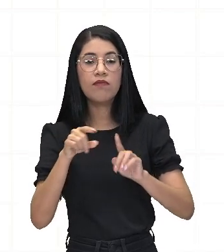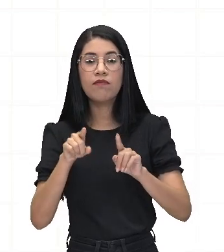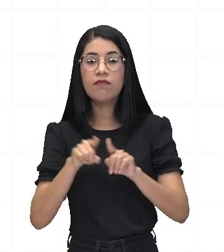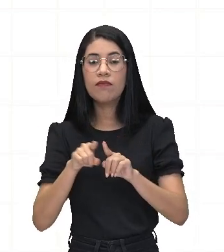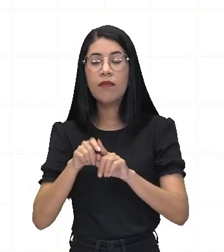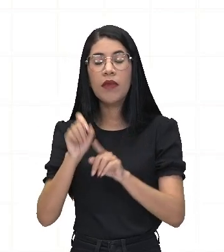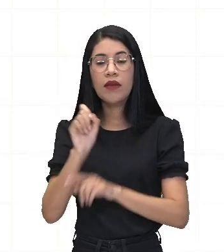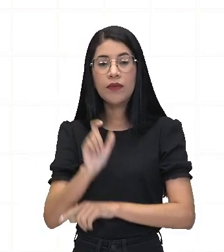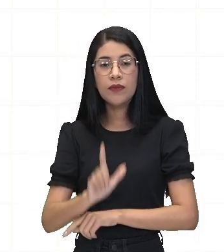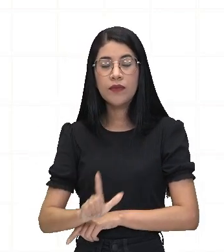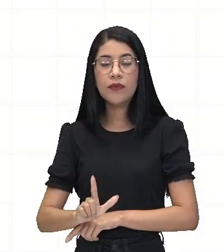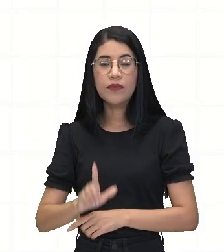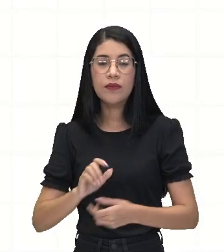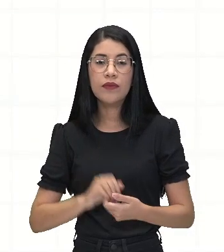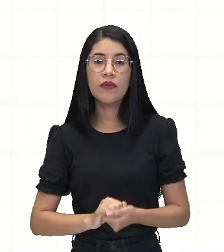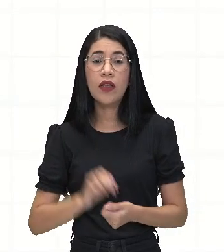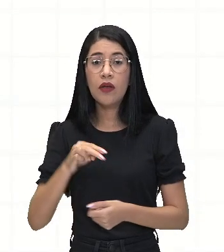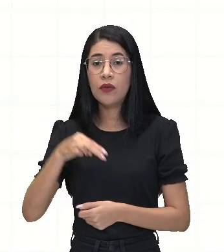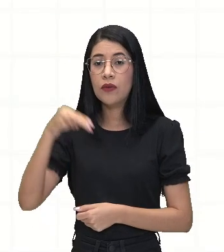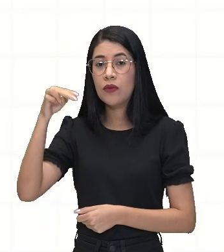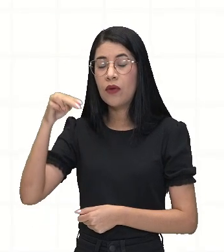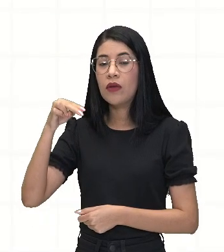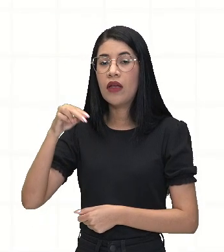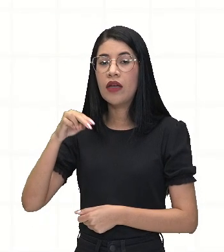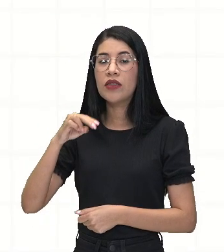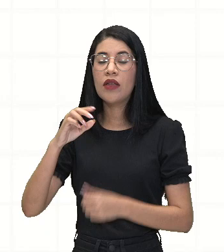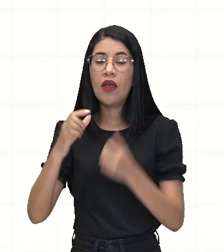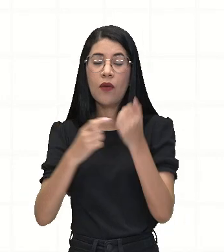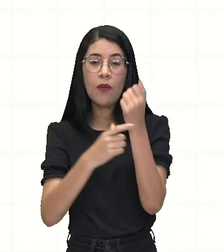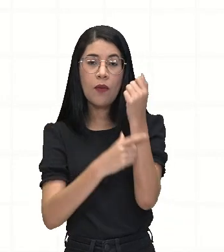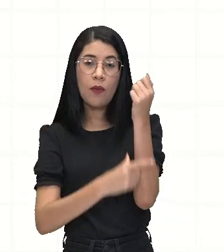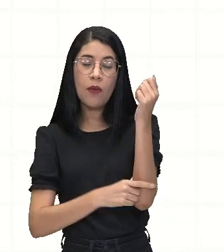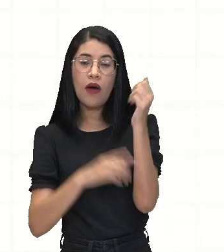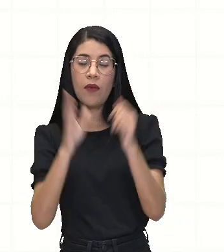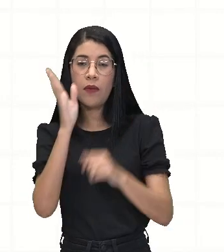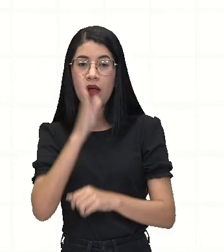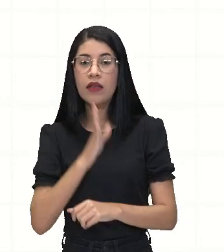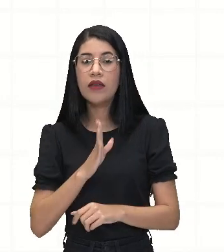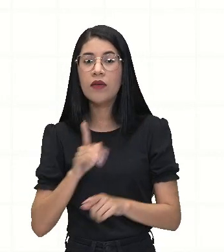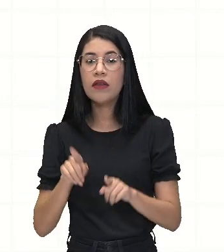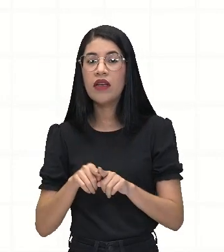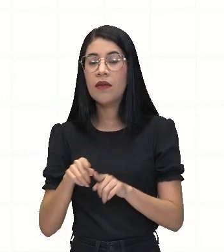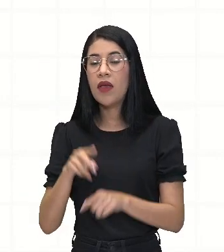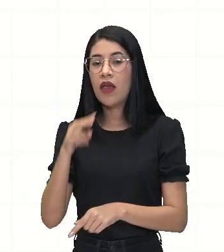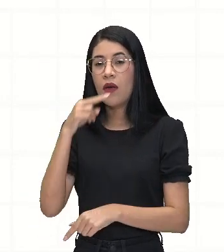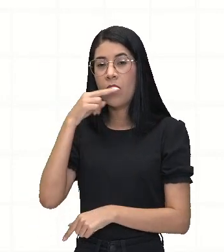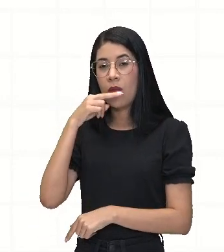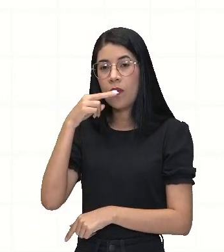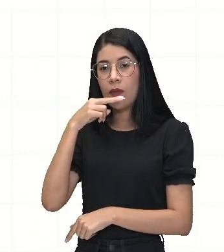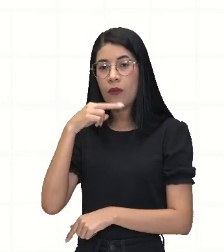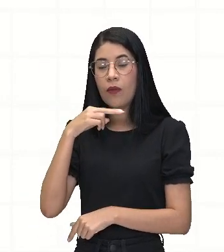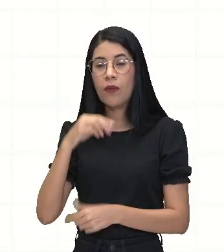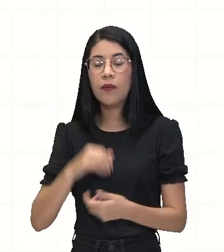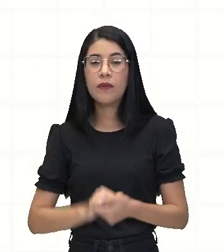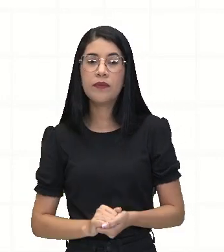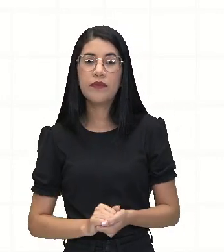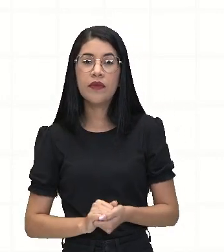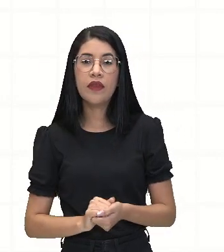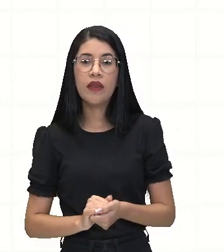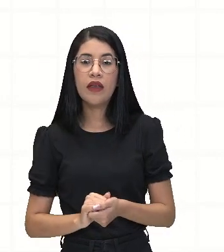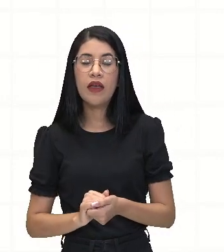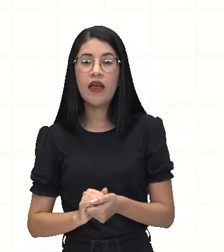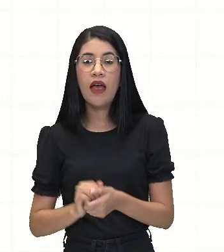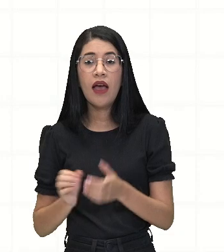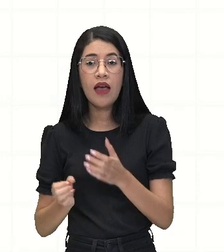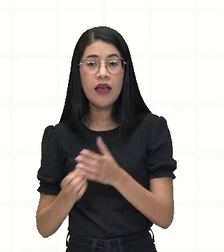No Nordeste nós temos a exploração do pau-brasil, início da produção da cana-de-açúcar, criação, né, das primeiras